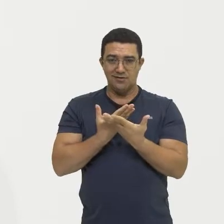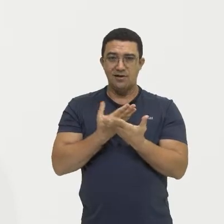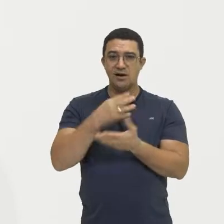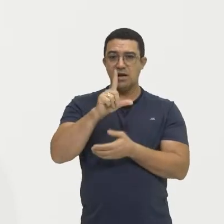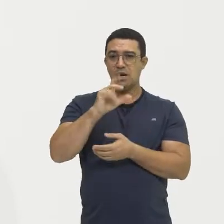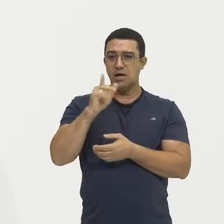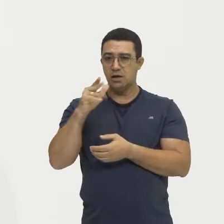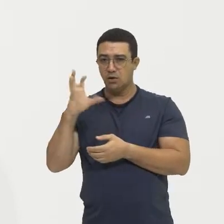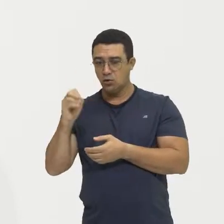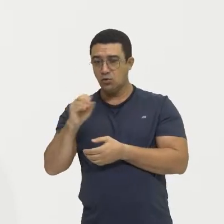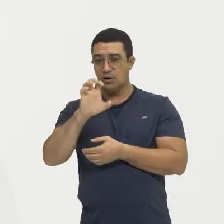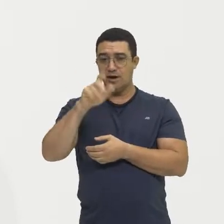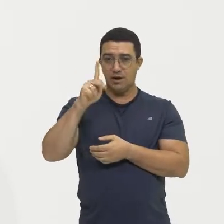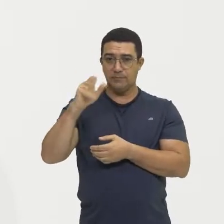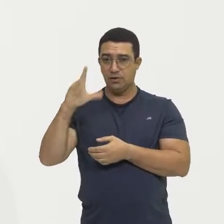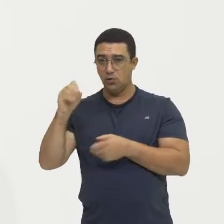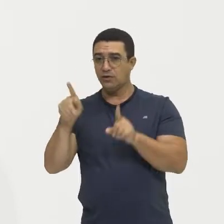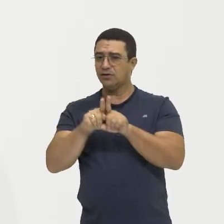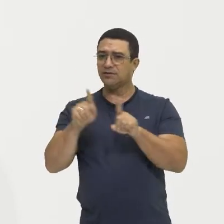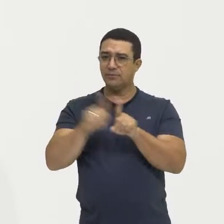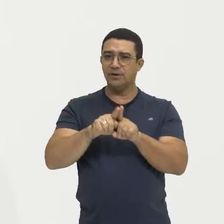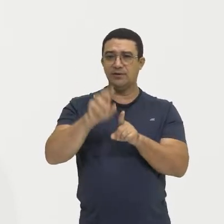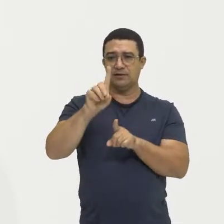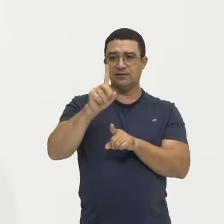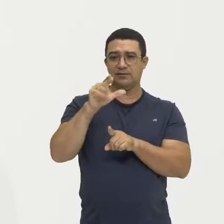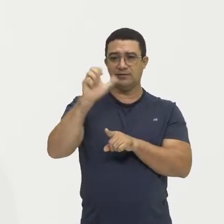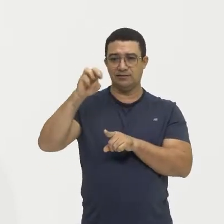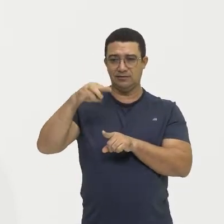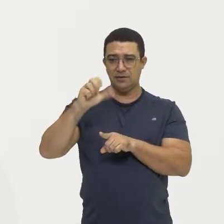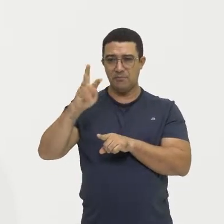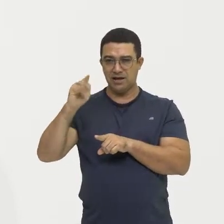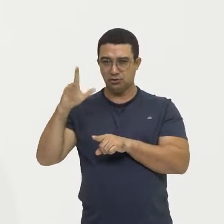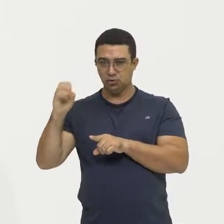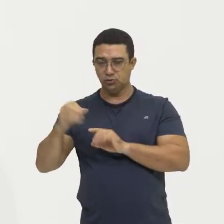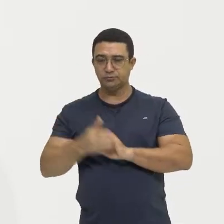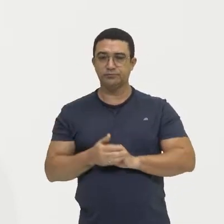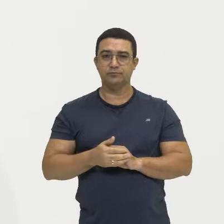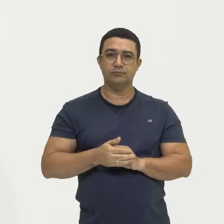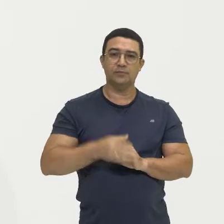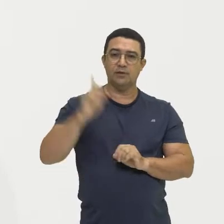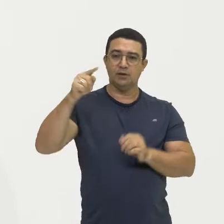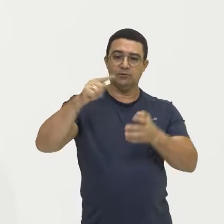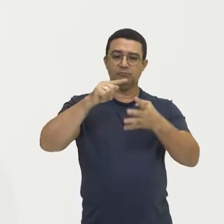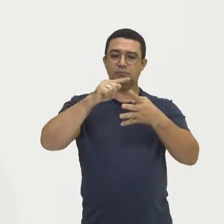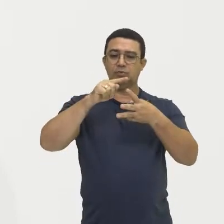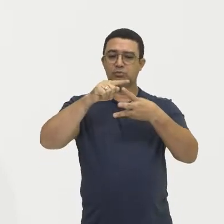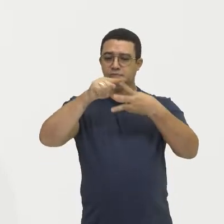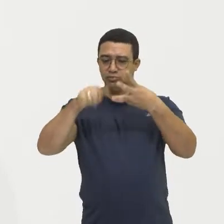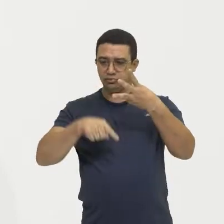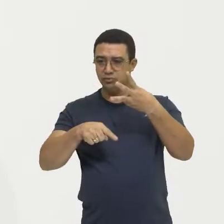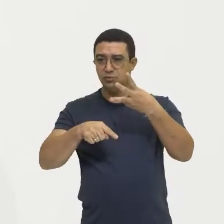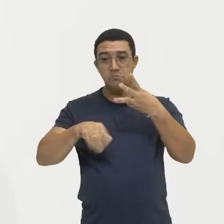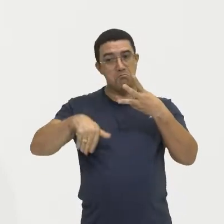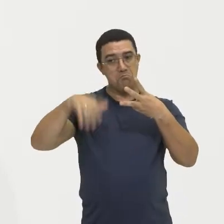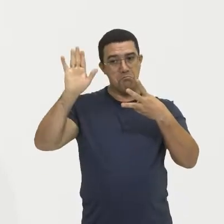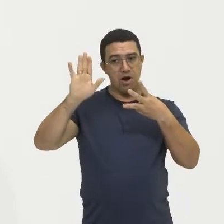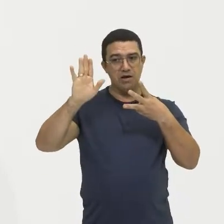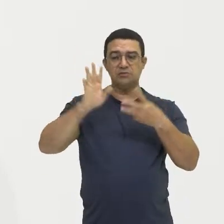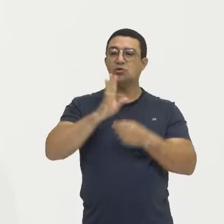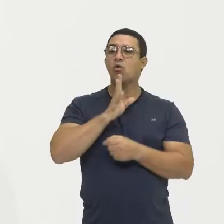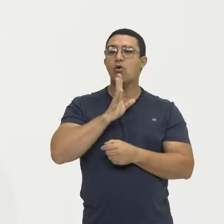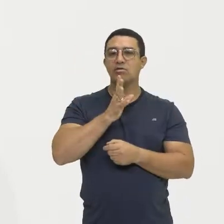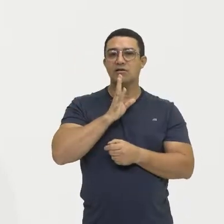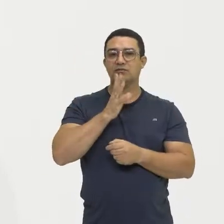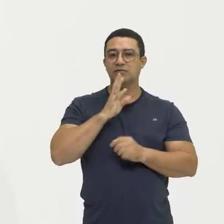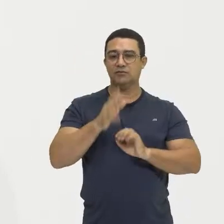gênero dramático. Então, esses são os gêneros literários mais conhecidos, né, que